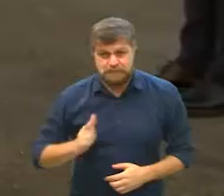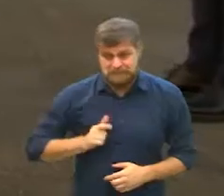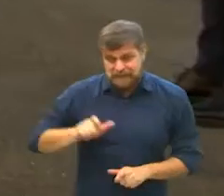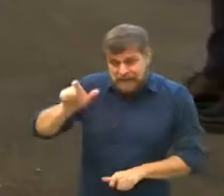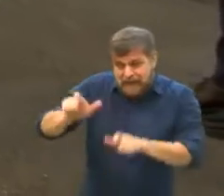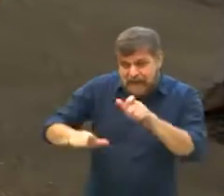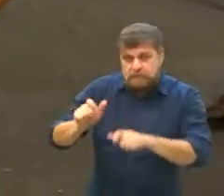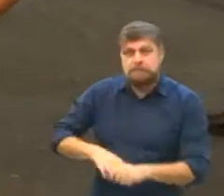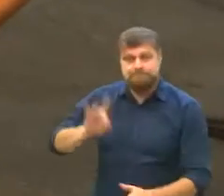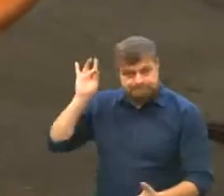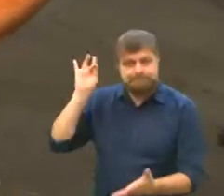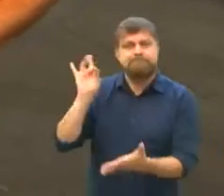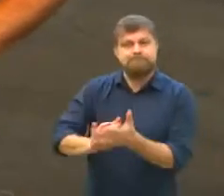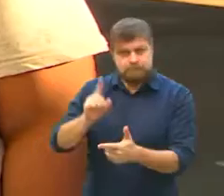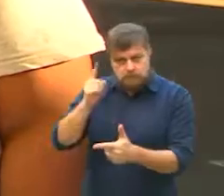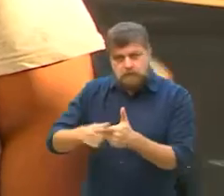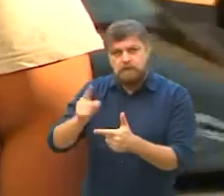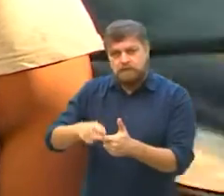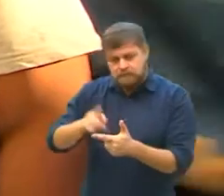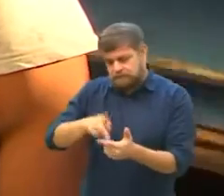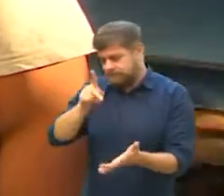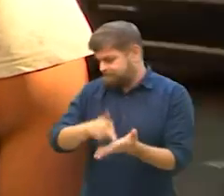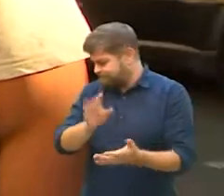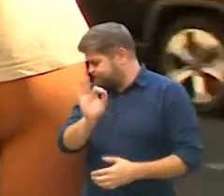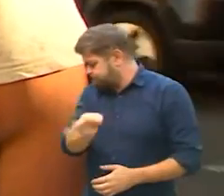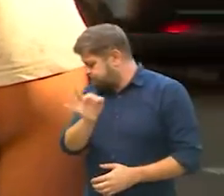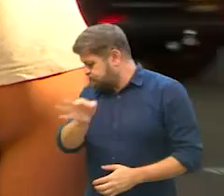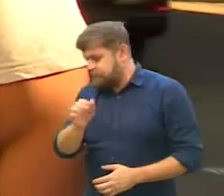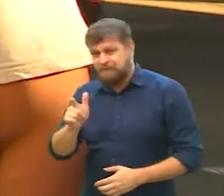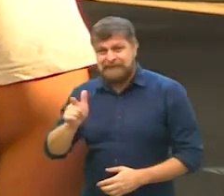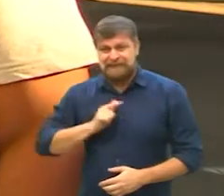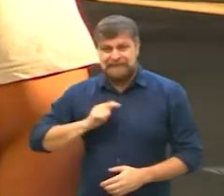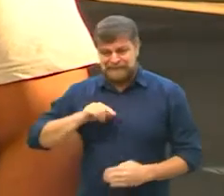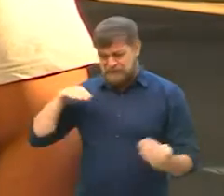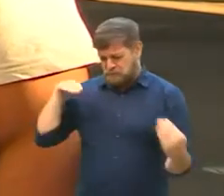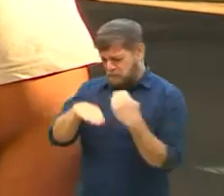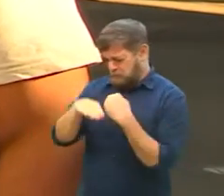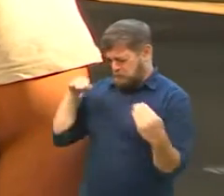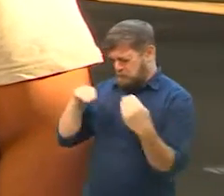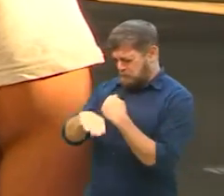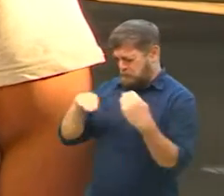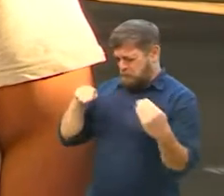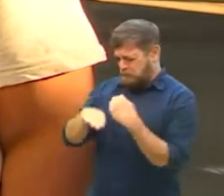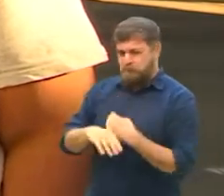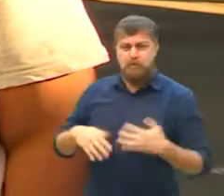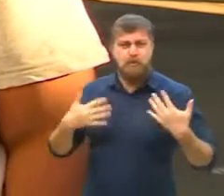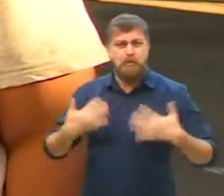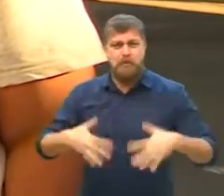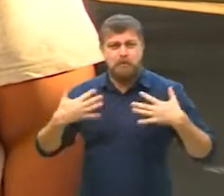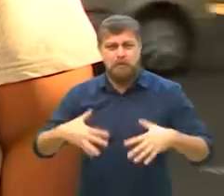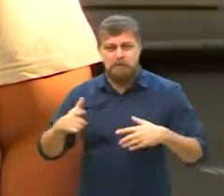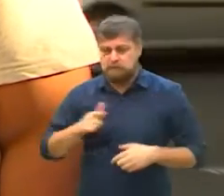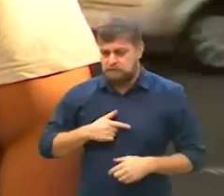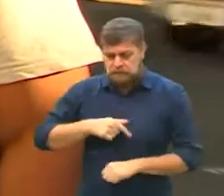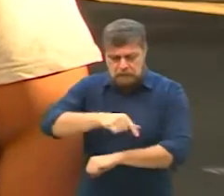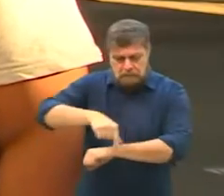loucura. Os moradores do bairro confirmam os problemas. Que é muito volume de trânsito aqui, não